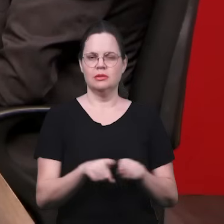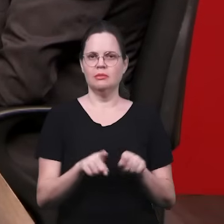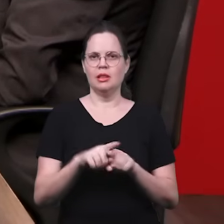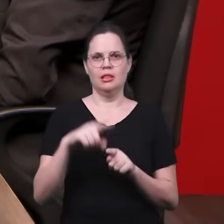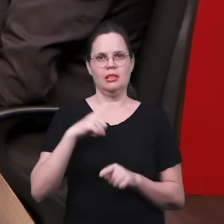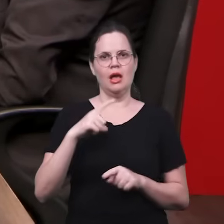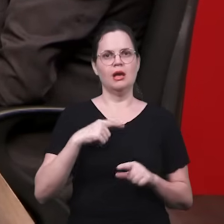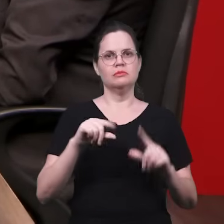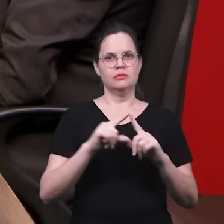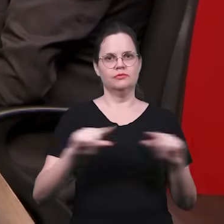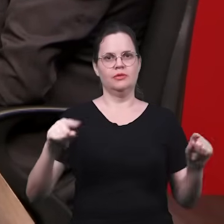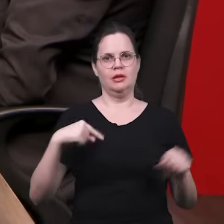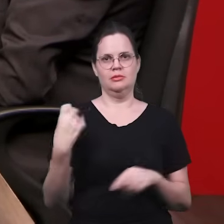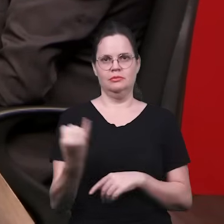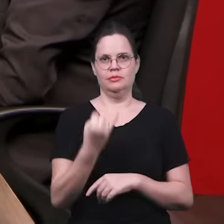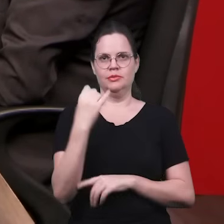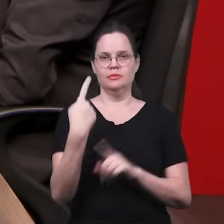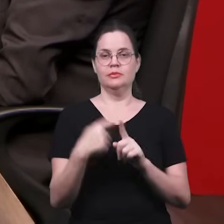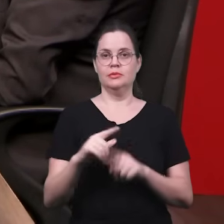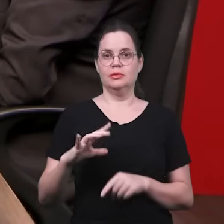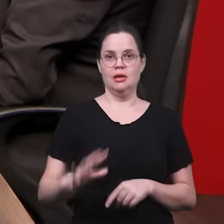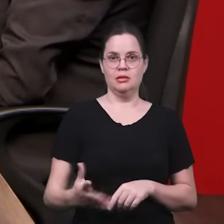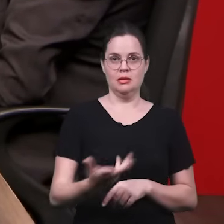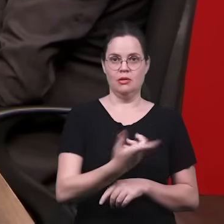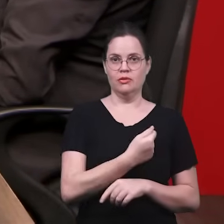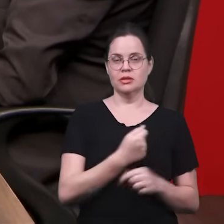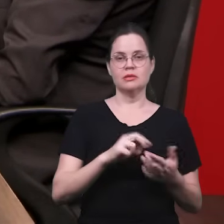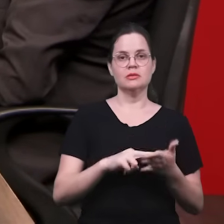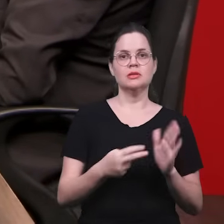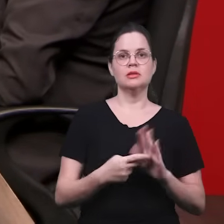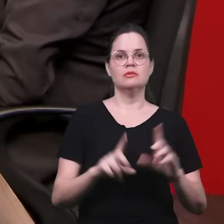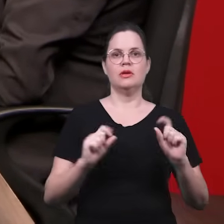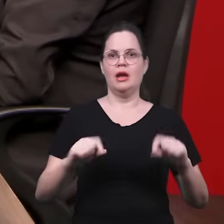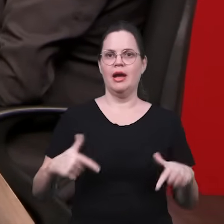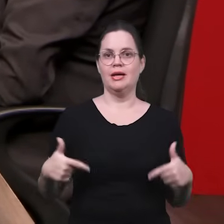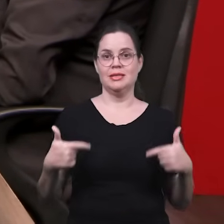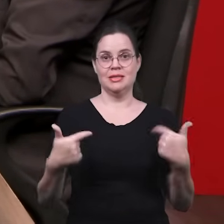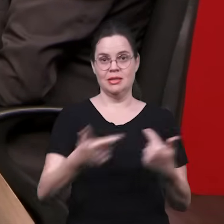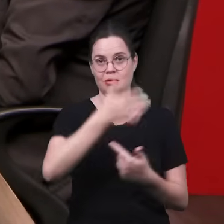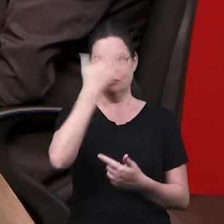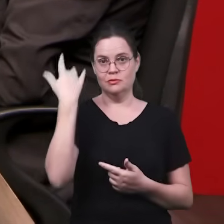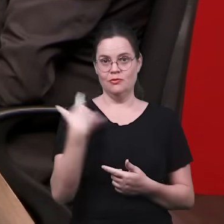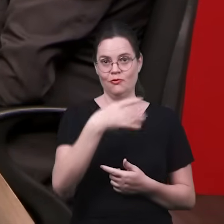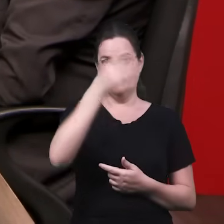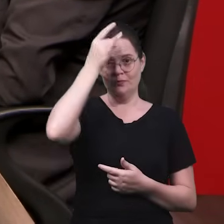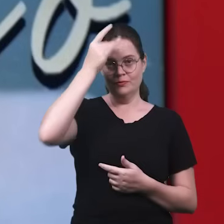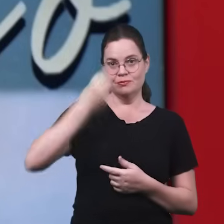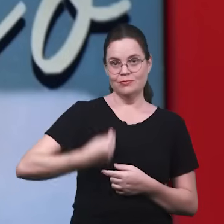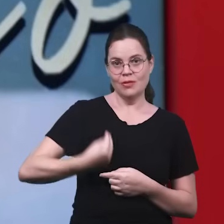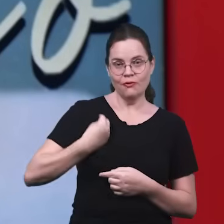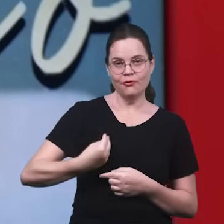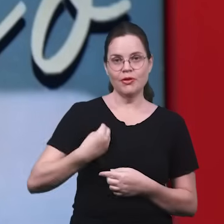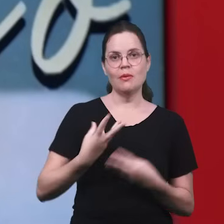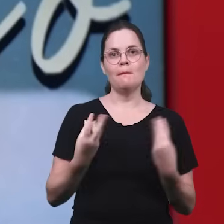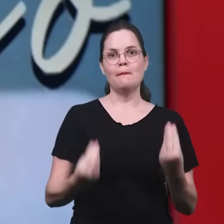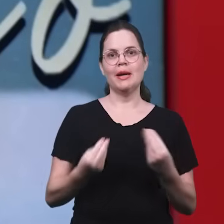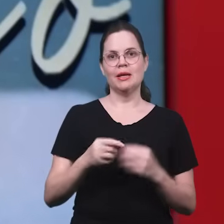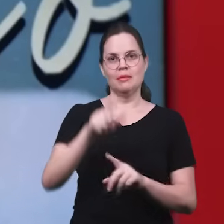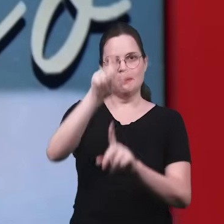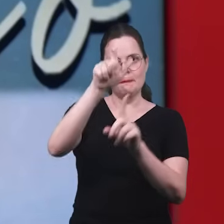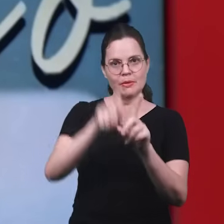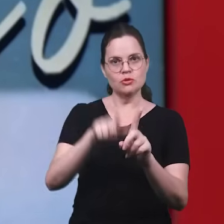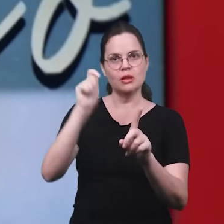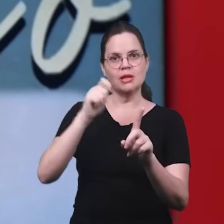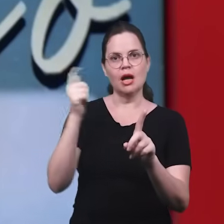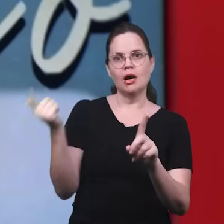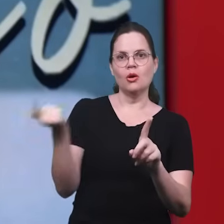salvação é a manifestação viva do Espírito Santo para tornar o homem um cidadão do reino